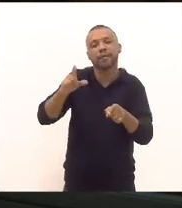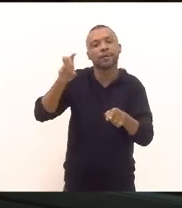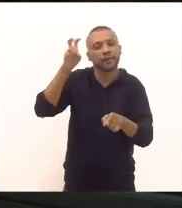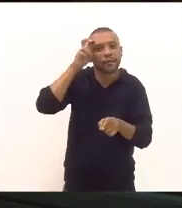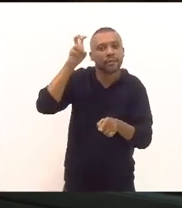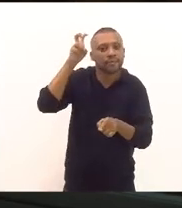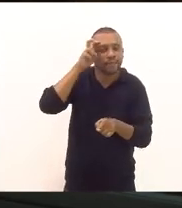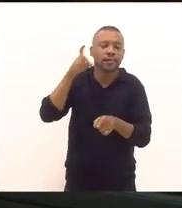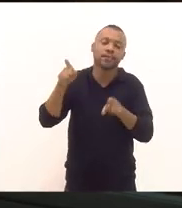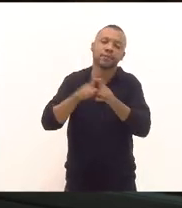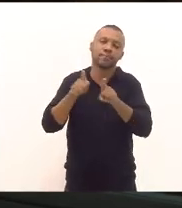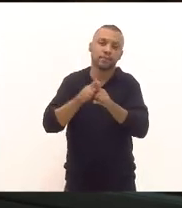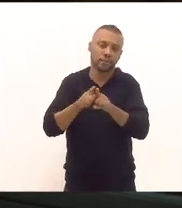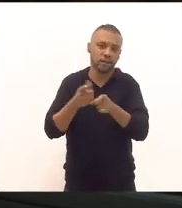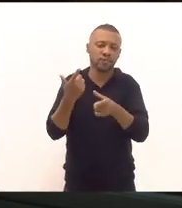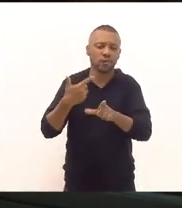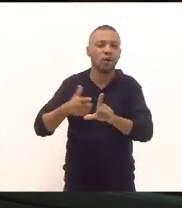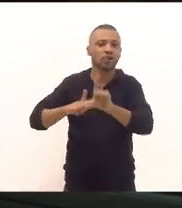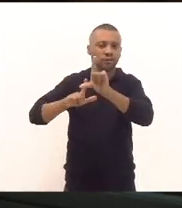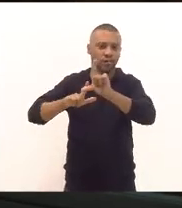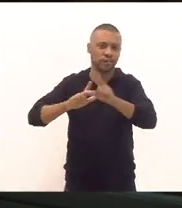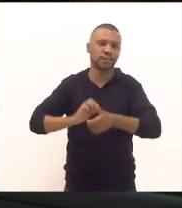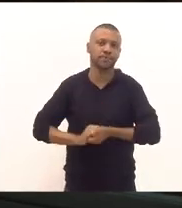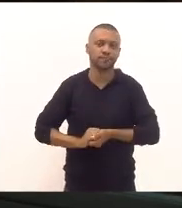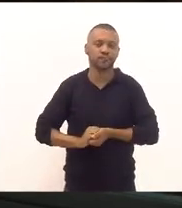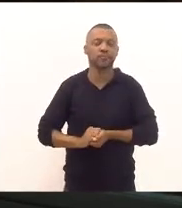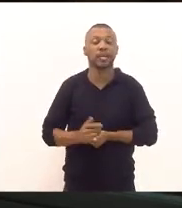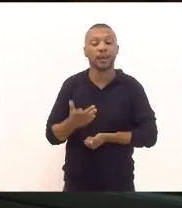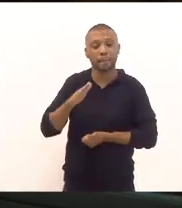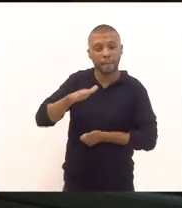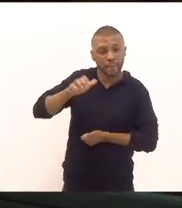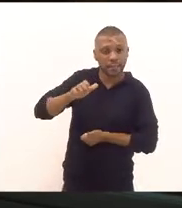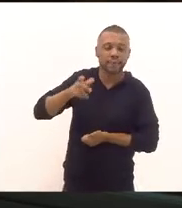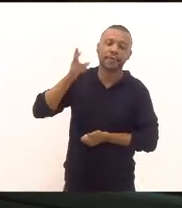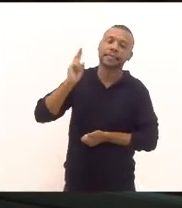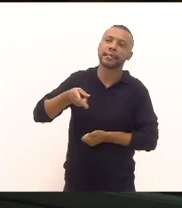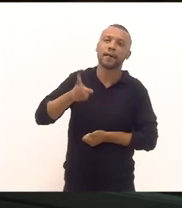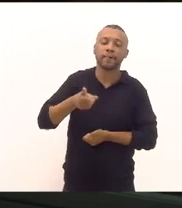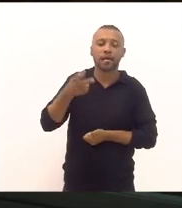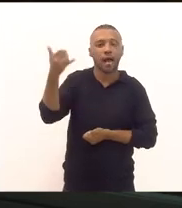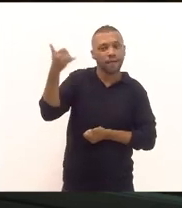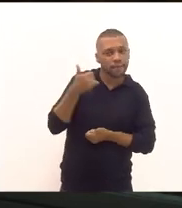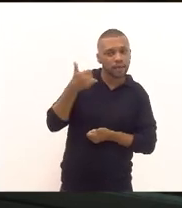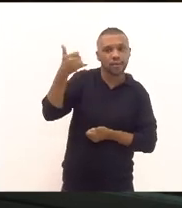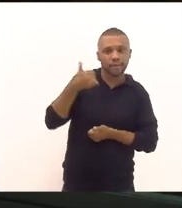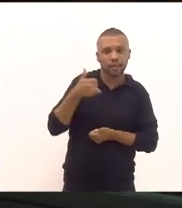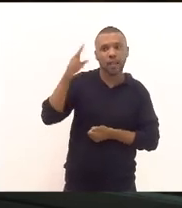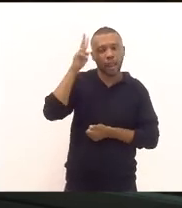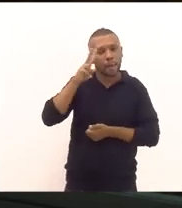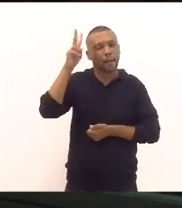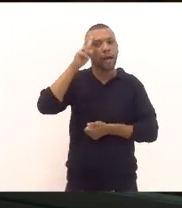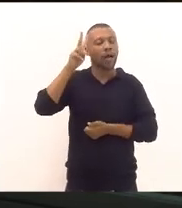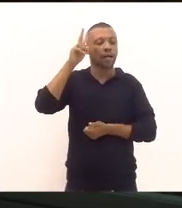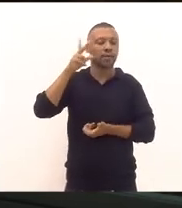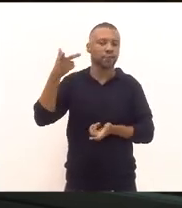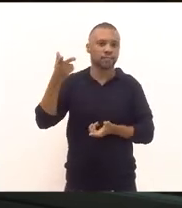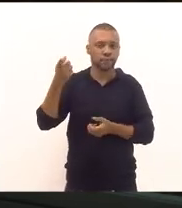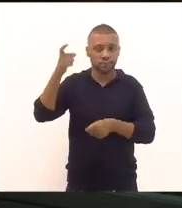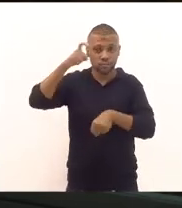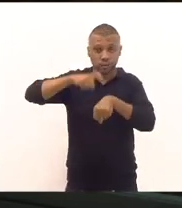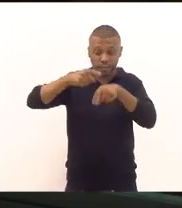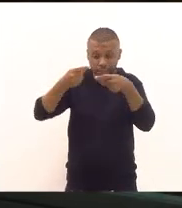Oxossi Eu e minha mãe tava sempre me lembrando disso e foi quando não